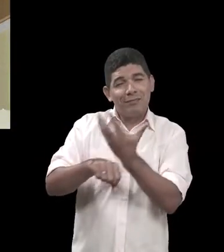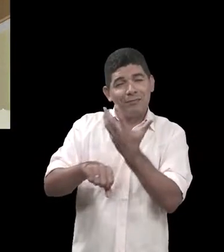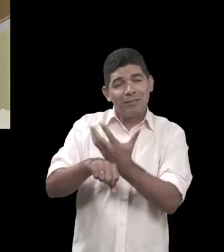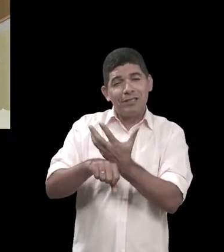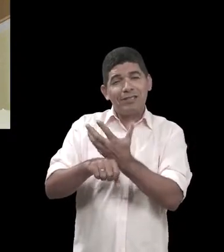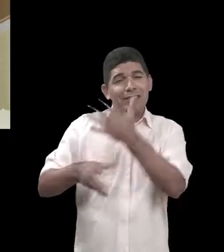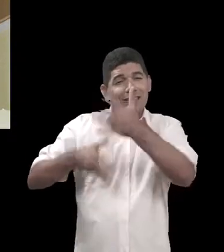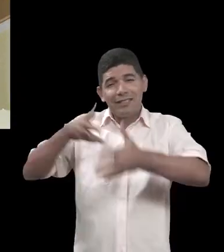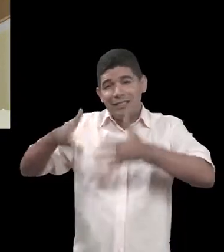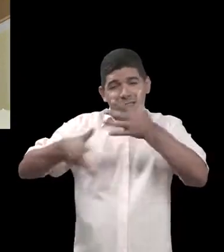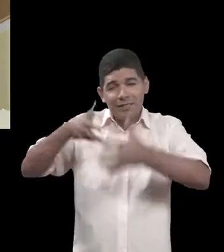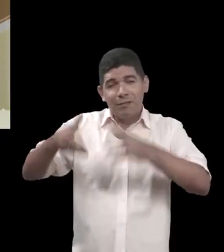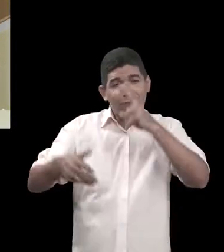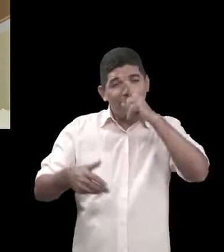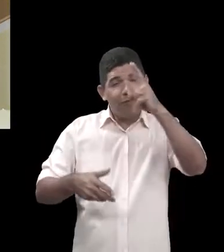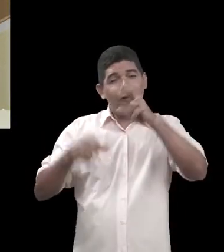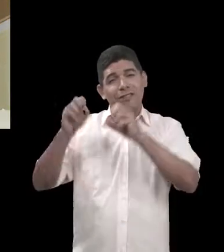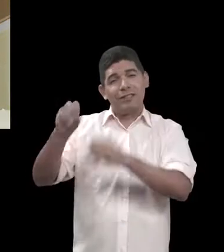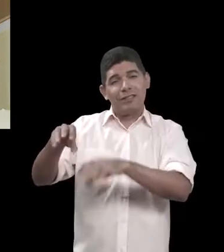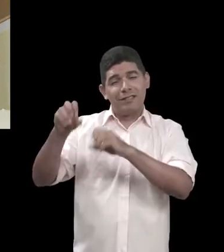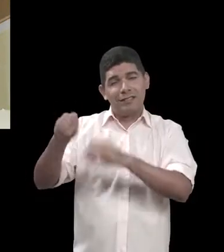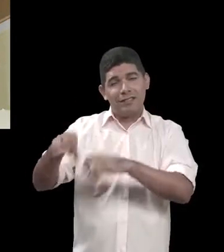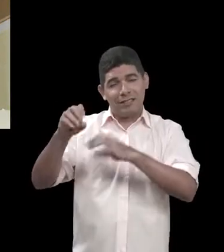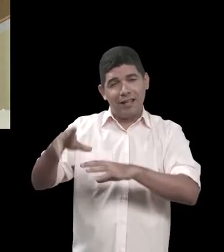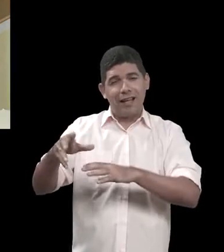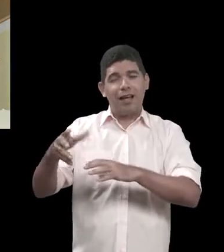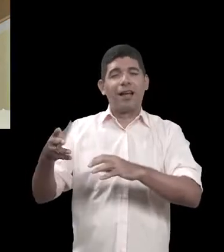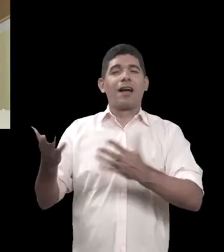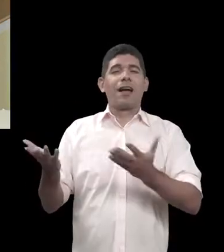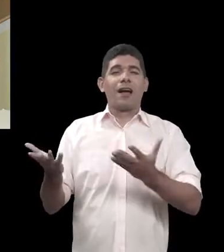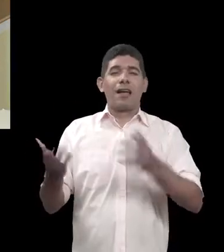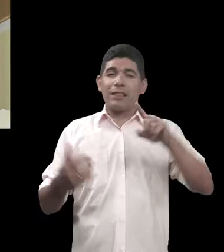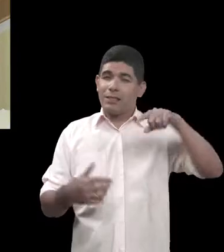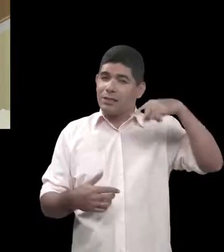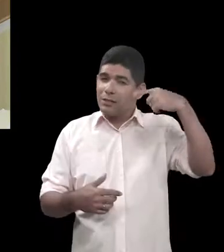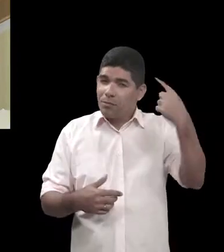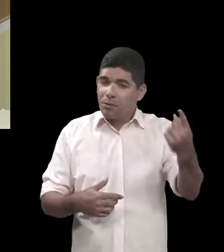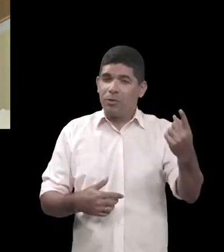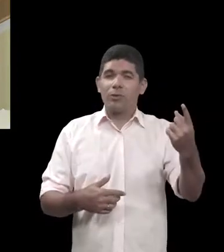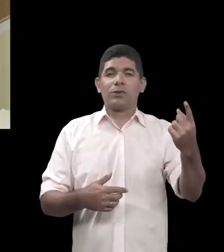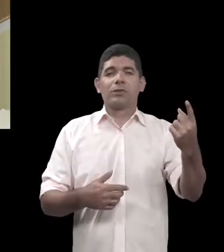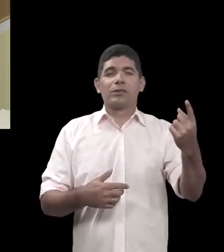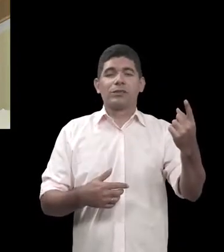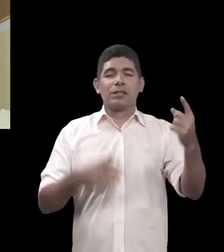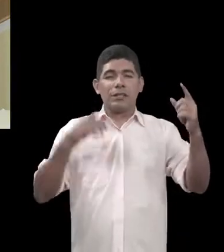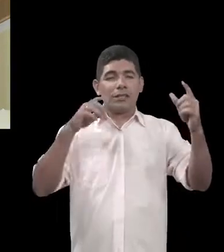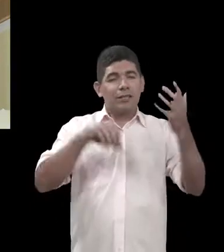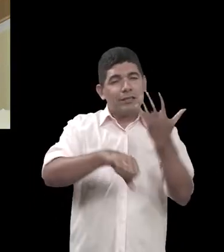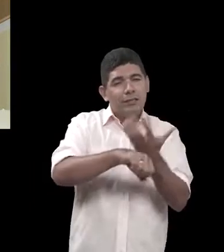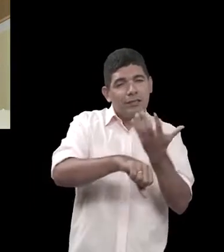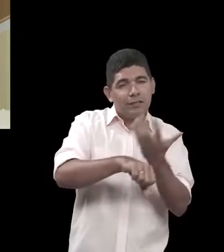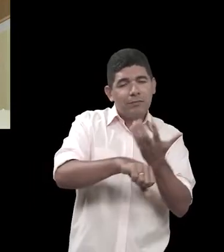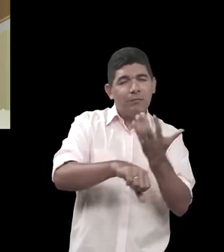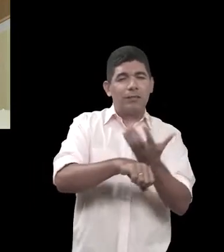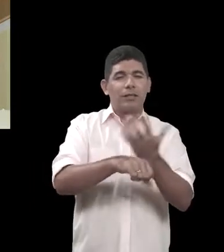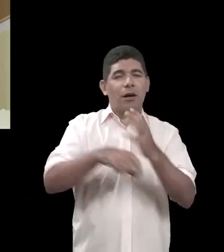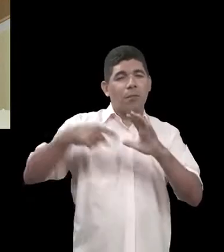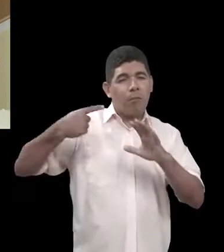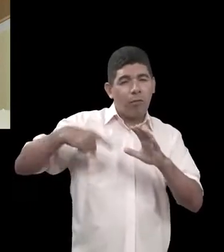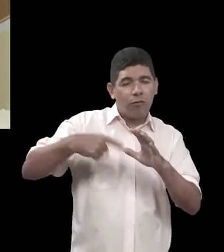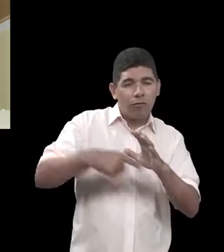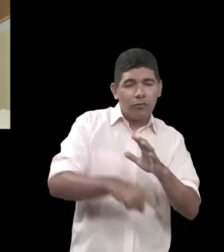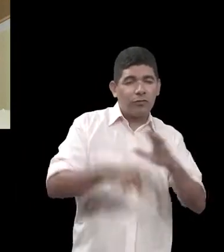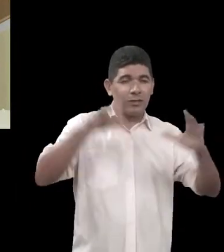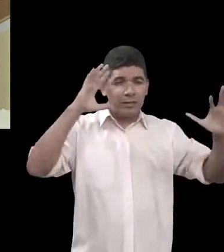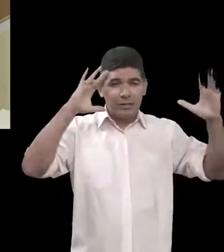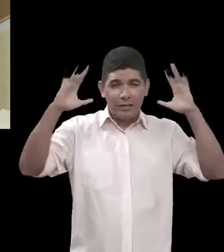tornar fluente, aí depois vem as disciplinas mais teóricas, de linguística, de literatura, né? Depois que o aluno já mais tem algum densas, domínio.